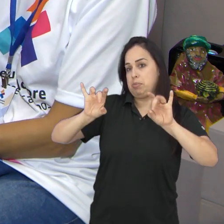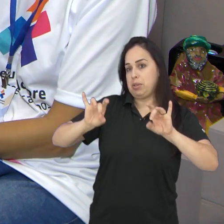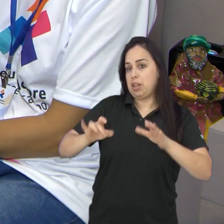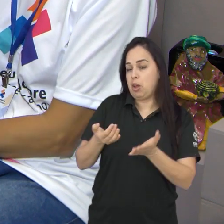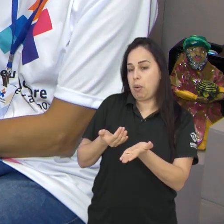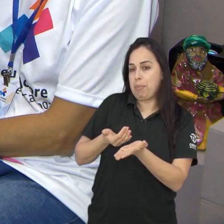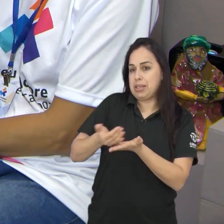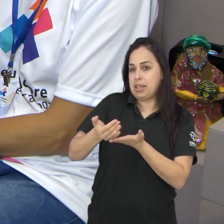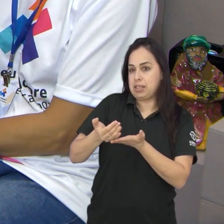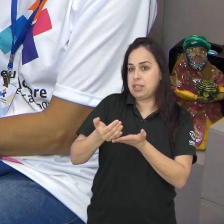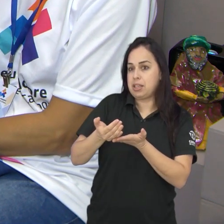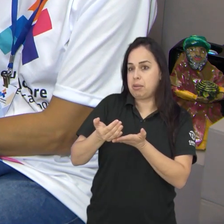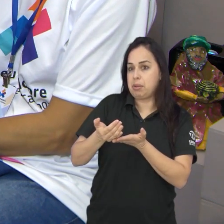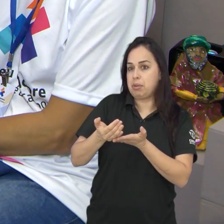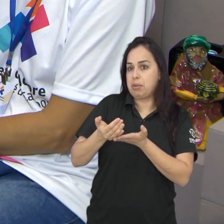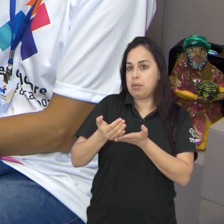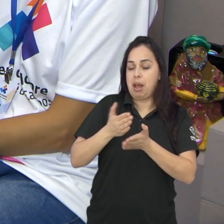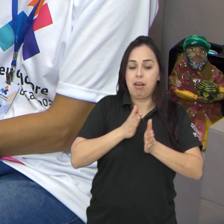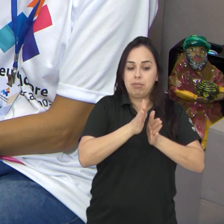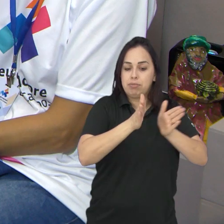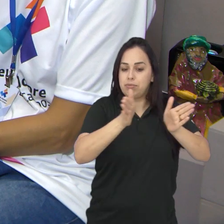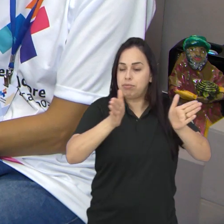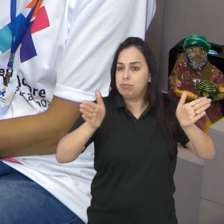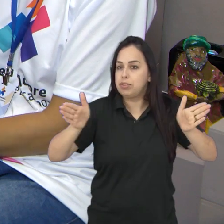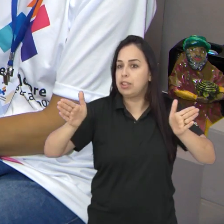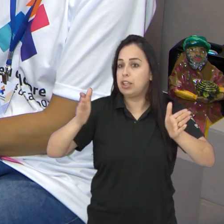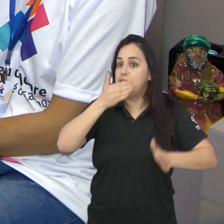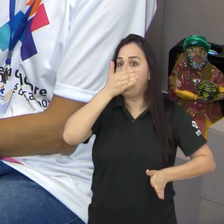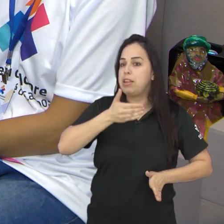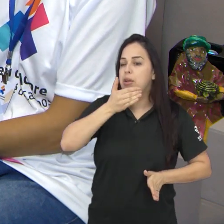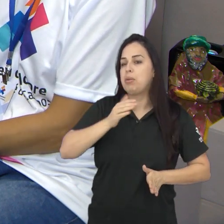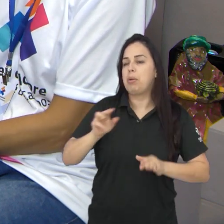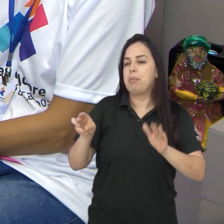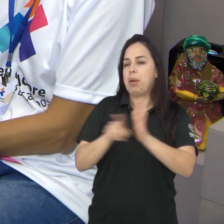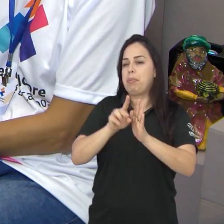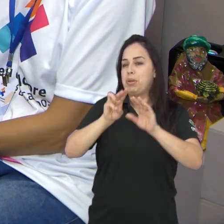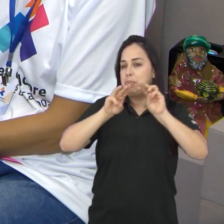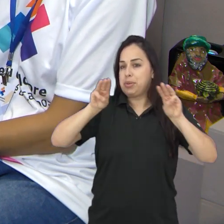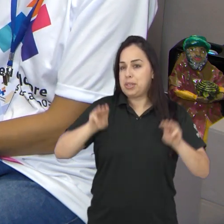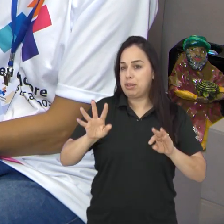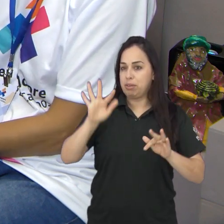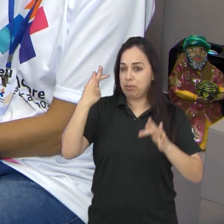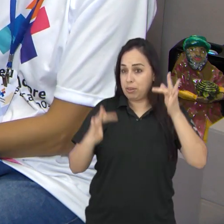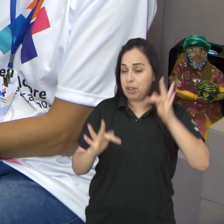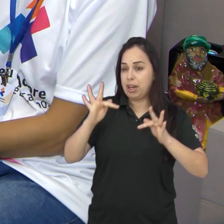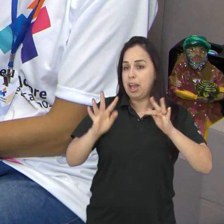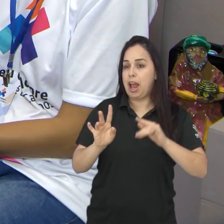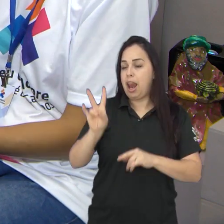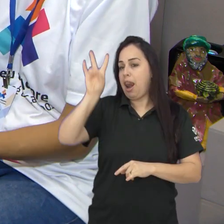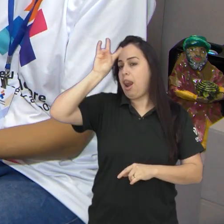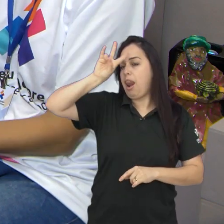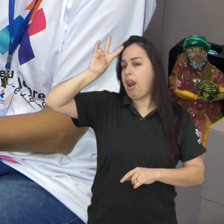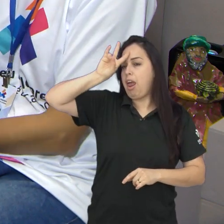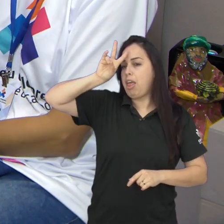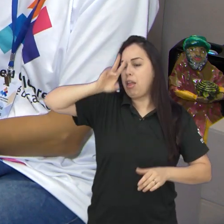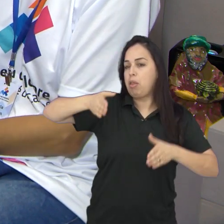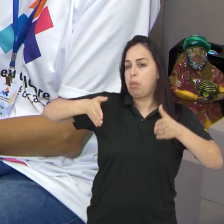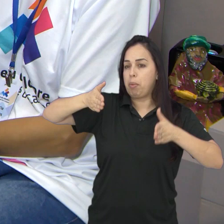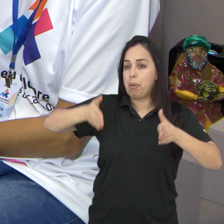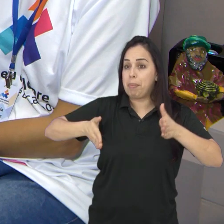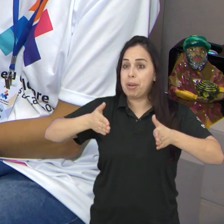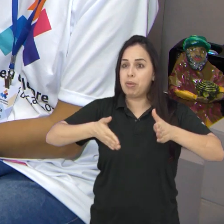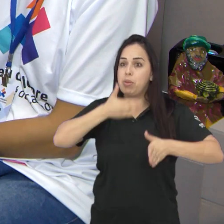especialmente iniciando o ciclo de Natal do Museu do Folclore. E esse ciclo de Natal, ele remete a esse